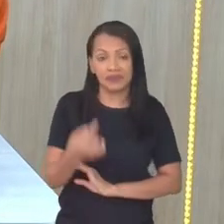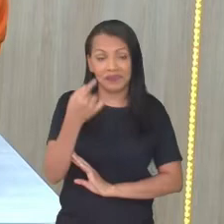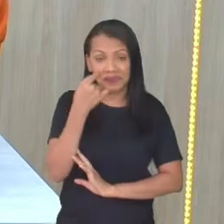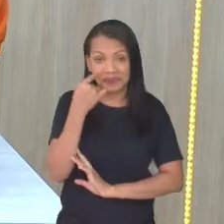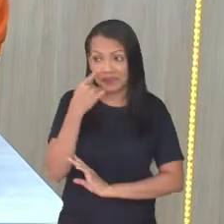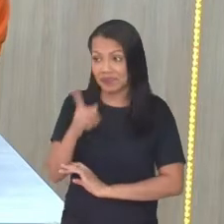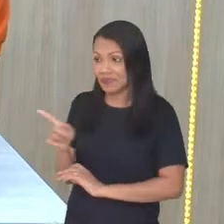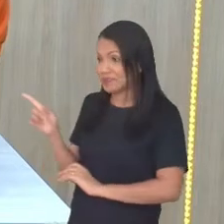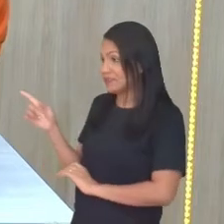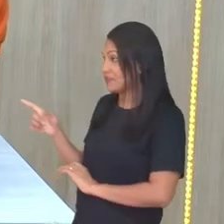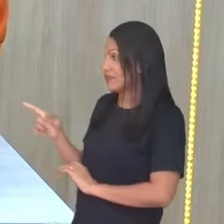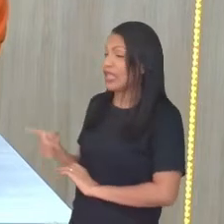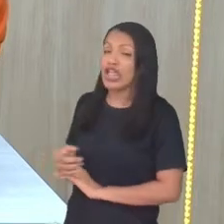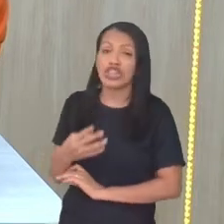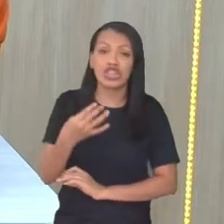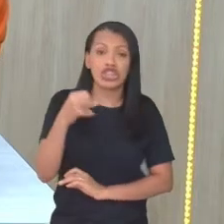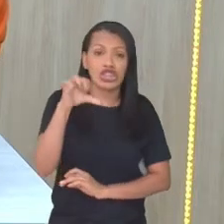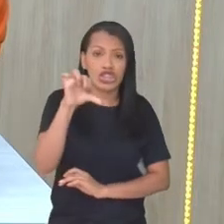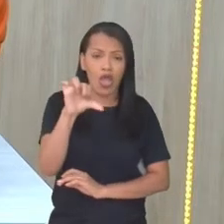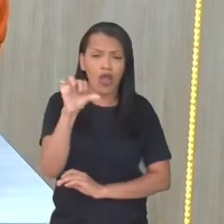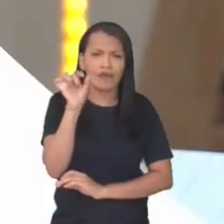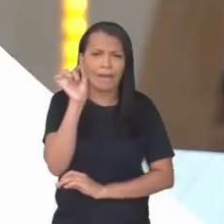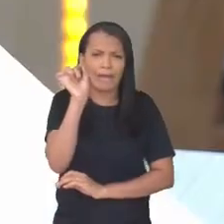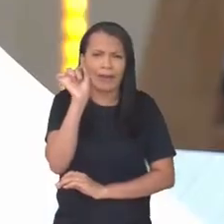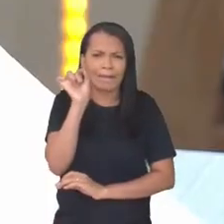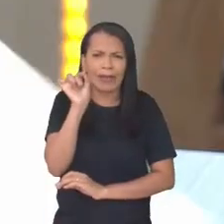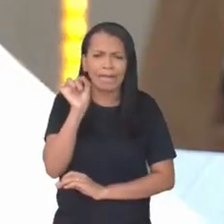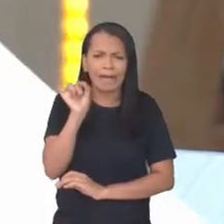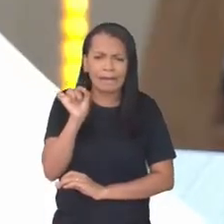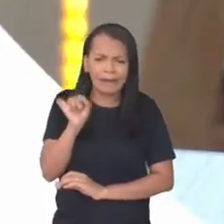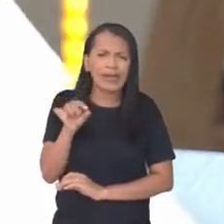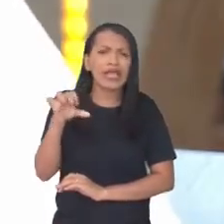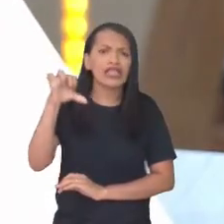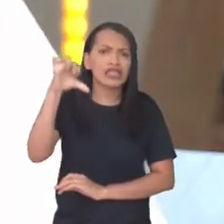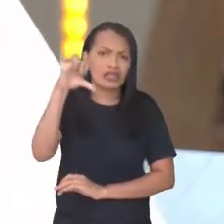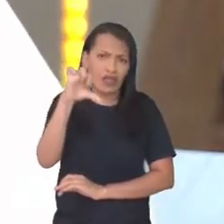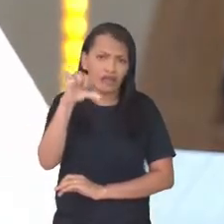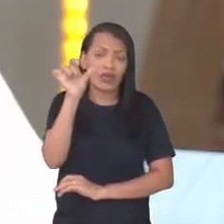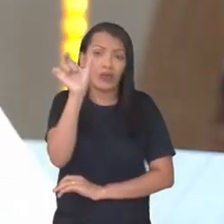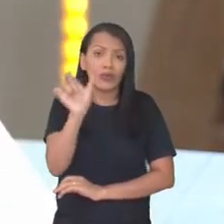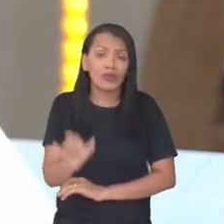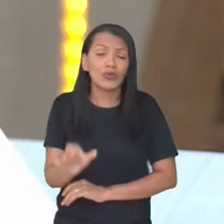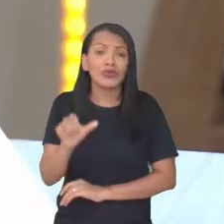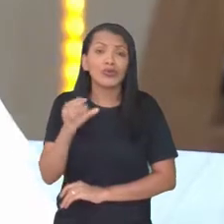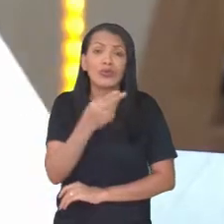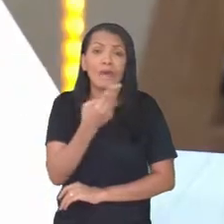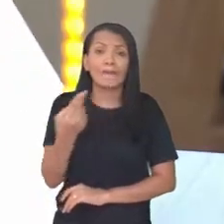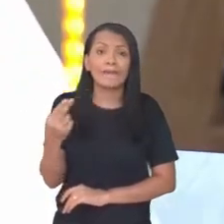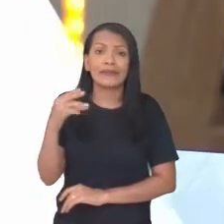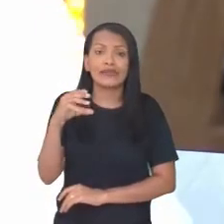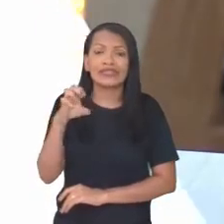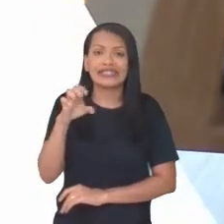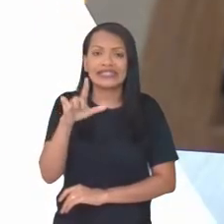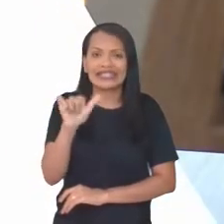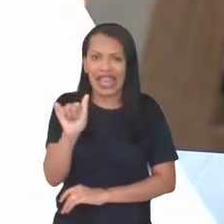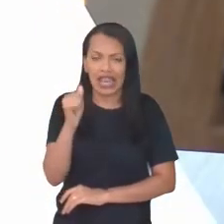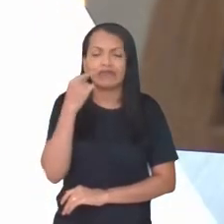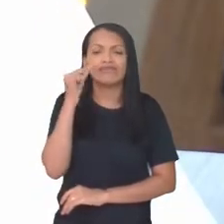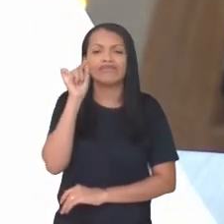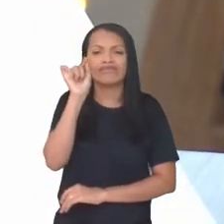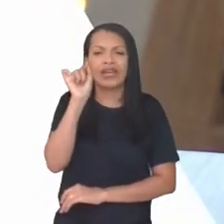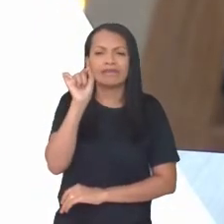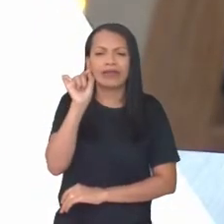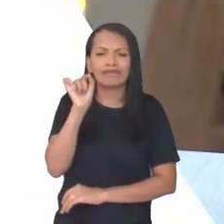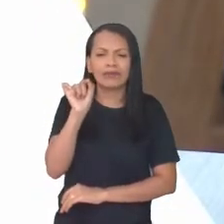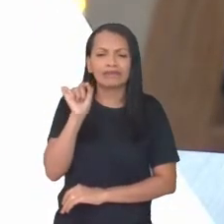Aparentemente seriam 9 furinhos, 6 furinhos, né? Então é uma cela que a gente chama. E aí dentro dessa cela